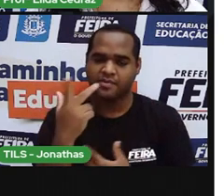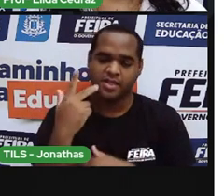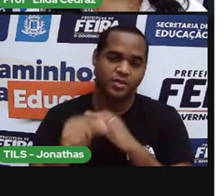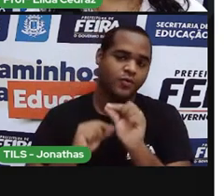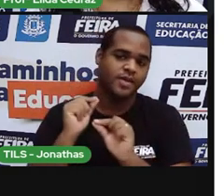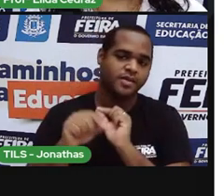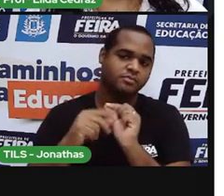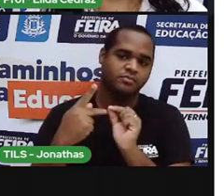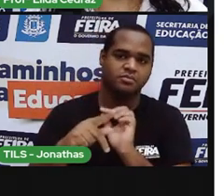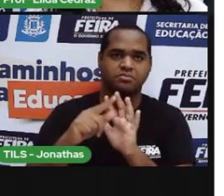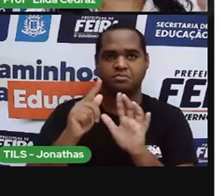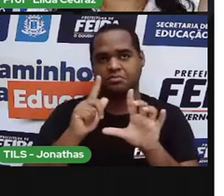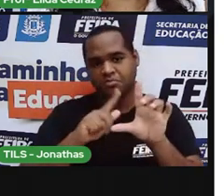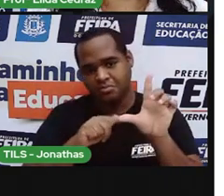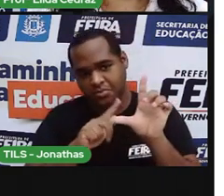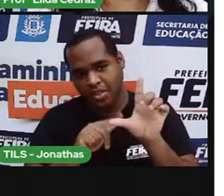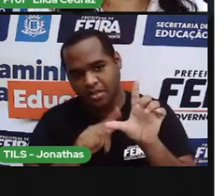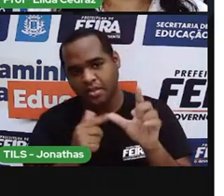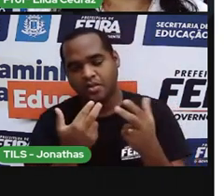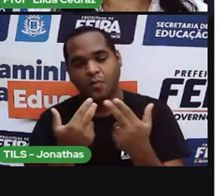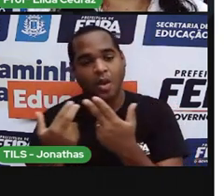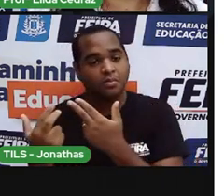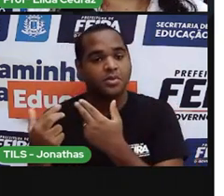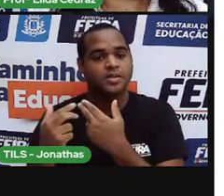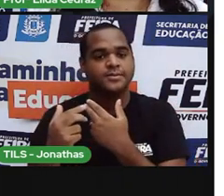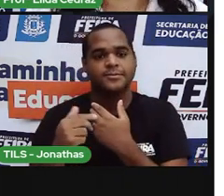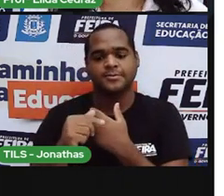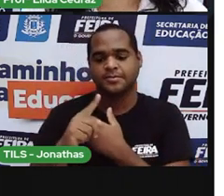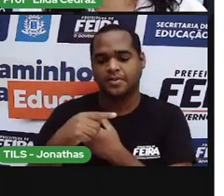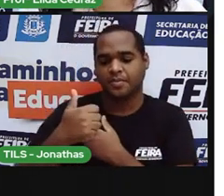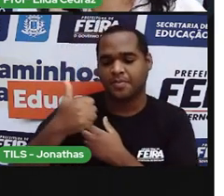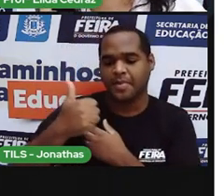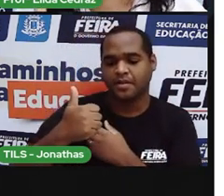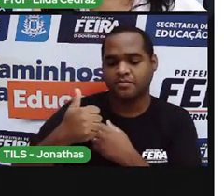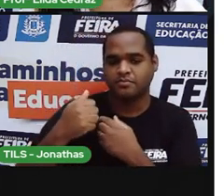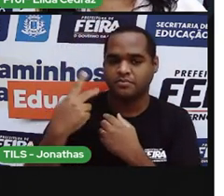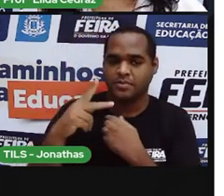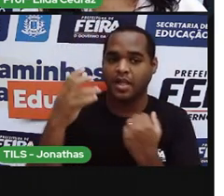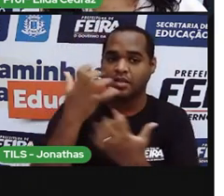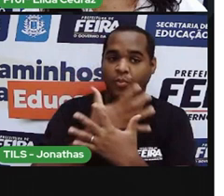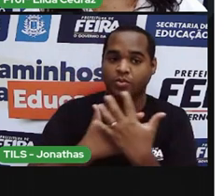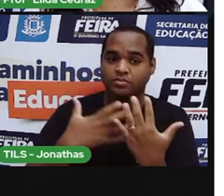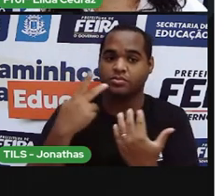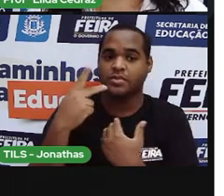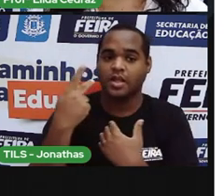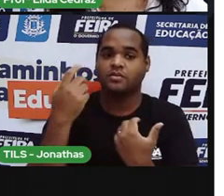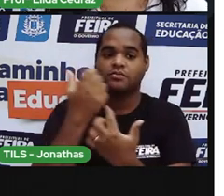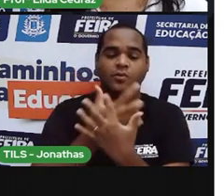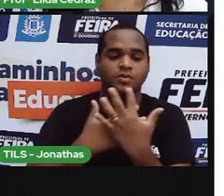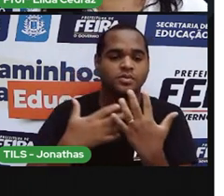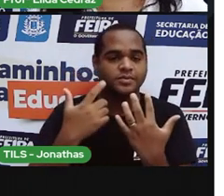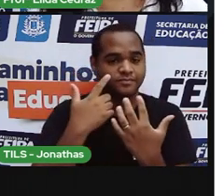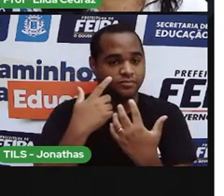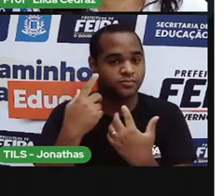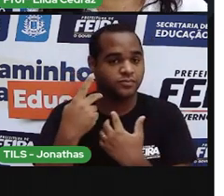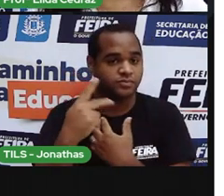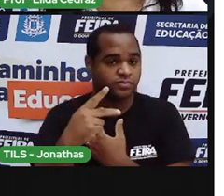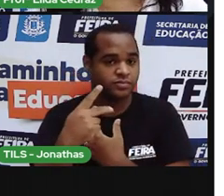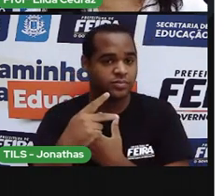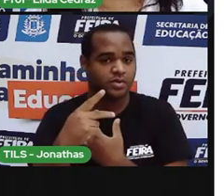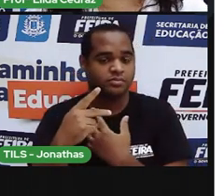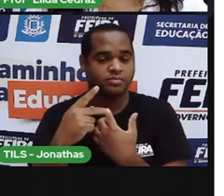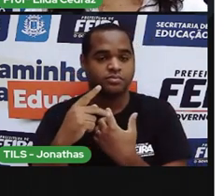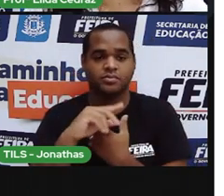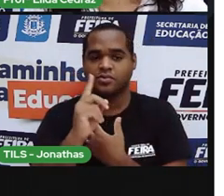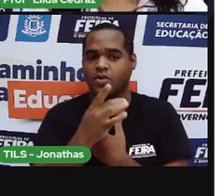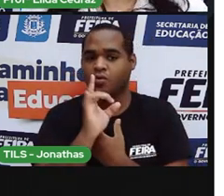mesmas letras na primeira música do Sábado e da Rosa, a Pró trouxe isso aqui somente para